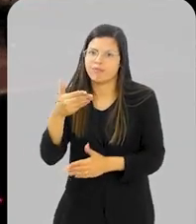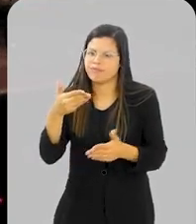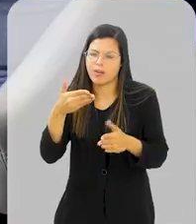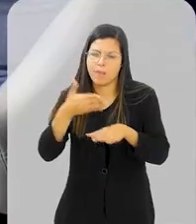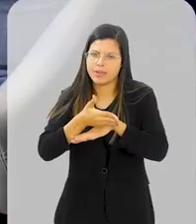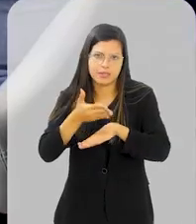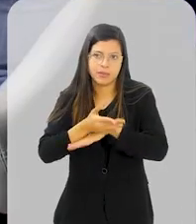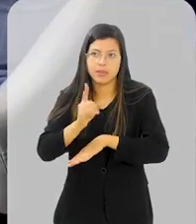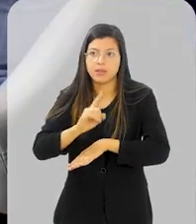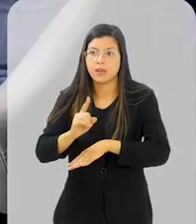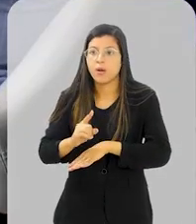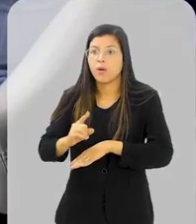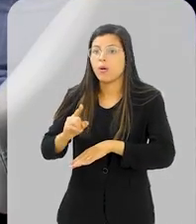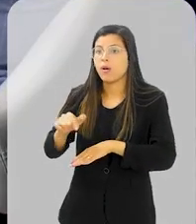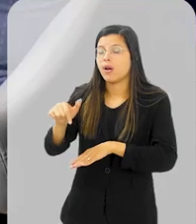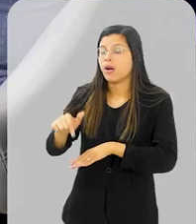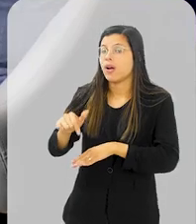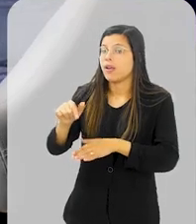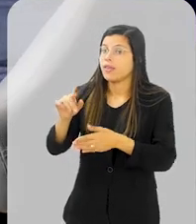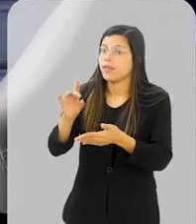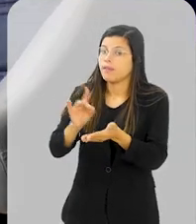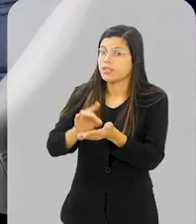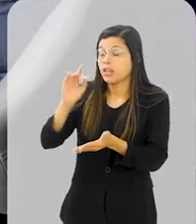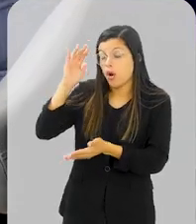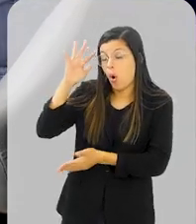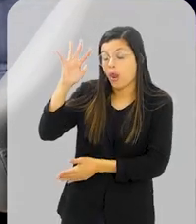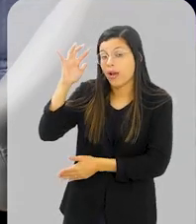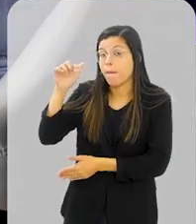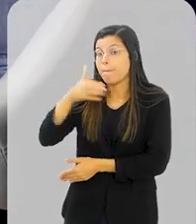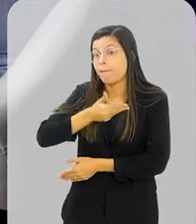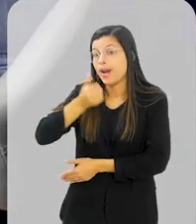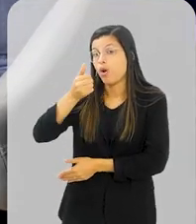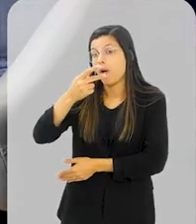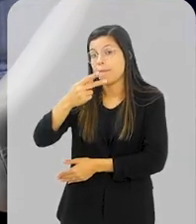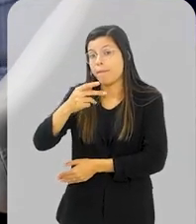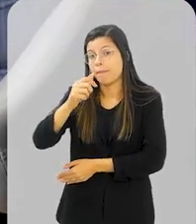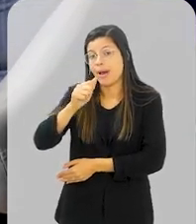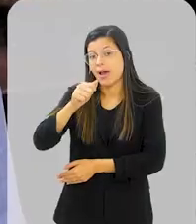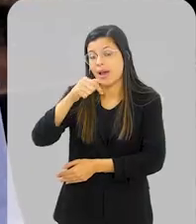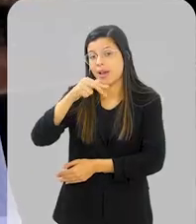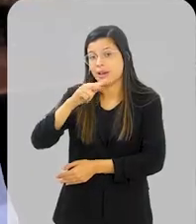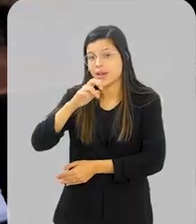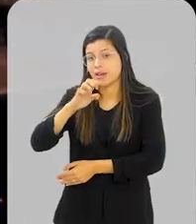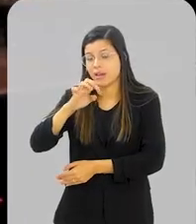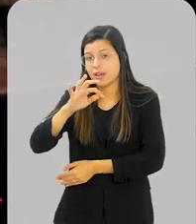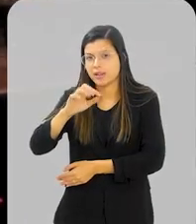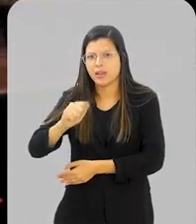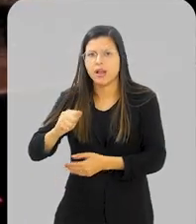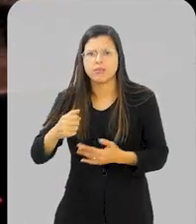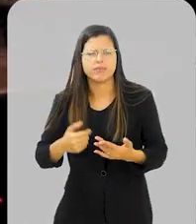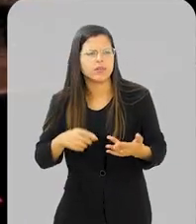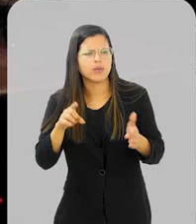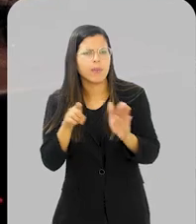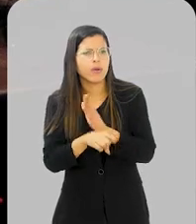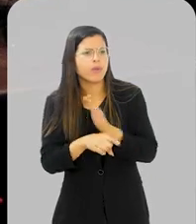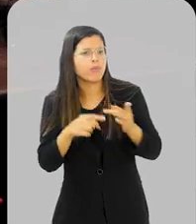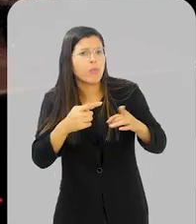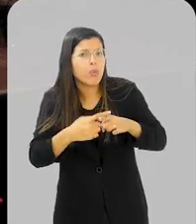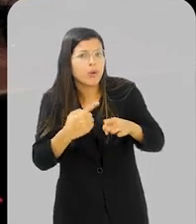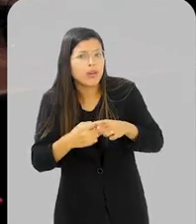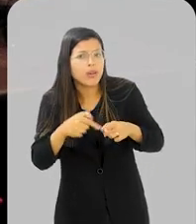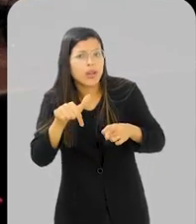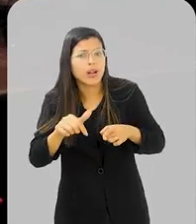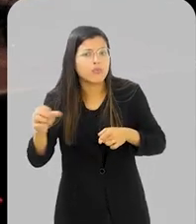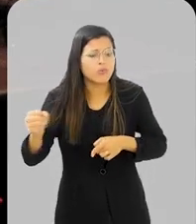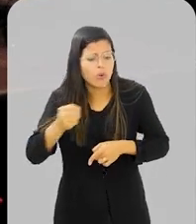fora. O melhor, teoricamente, o melhor Paquetá. Teoricamente. Então, eu pergunto a você, por que ele não colocou o melhor, o Paquetá,